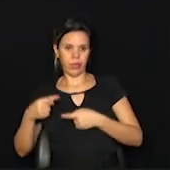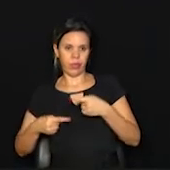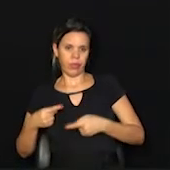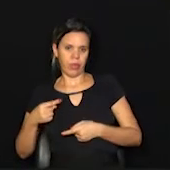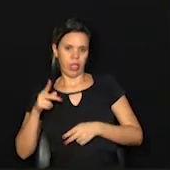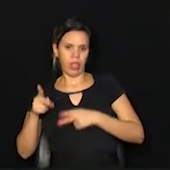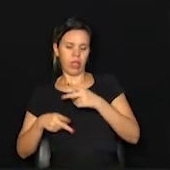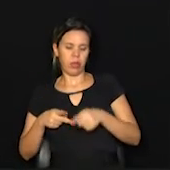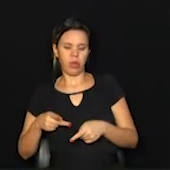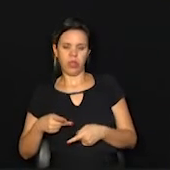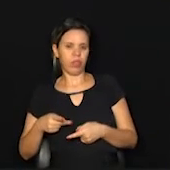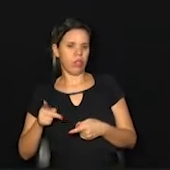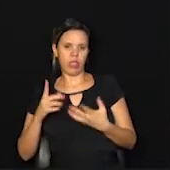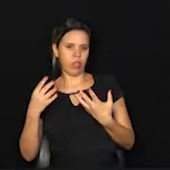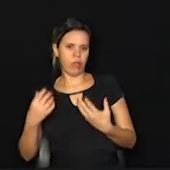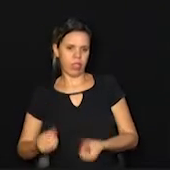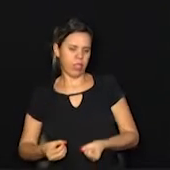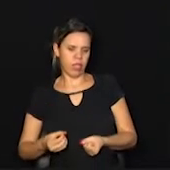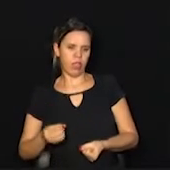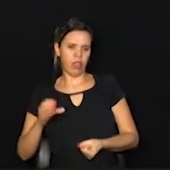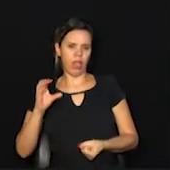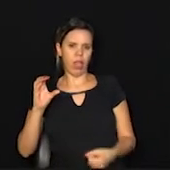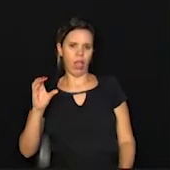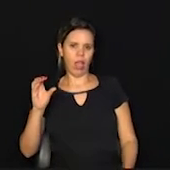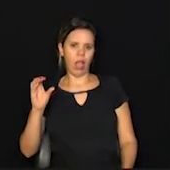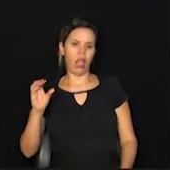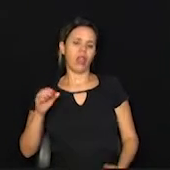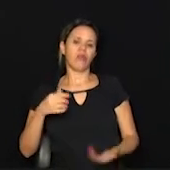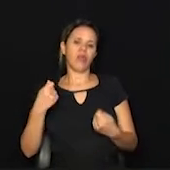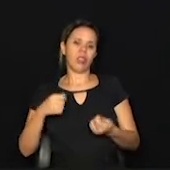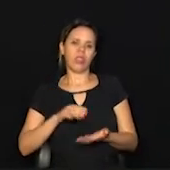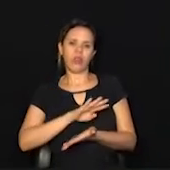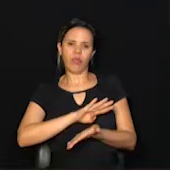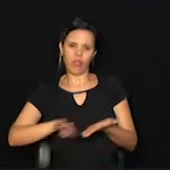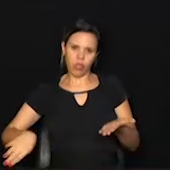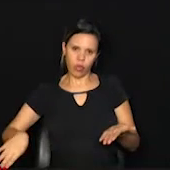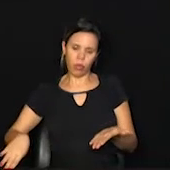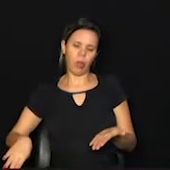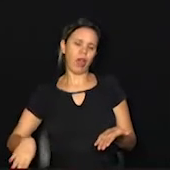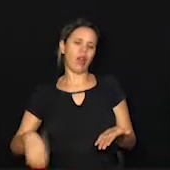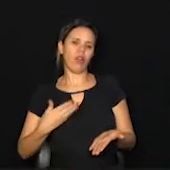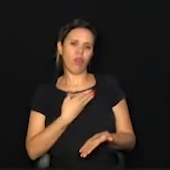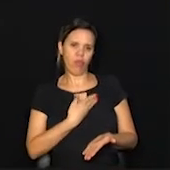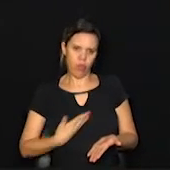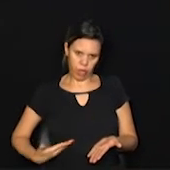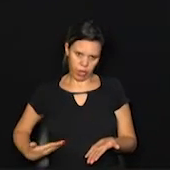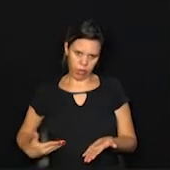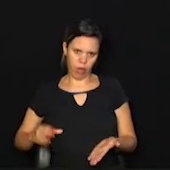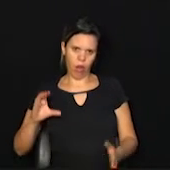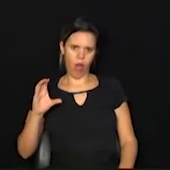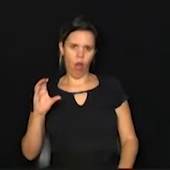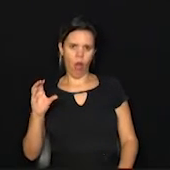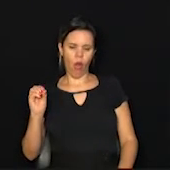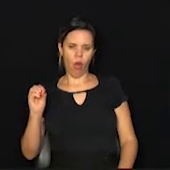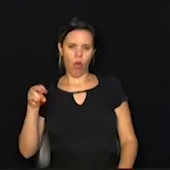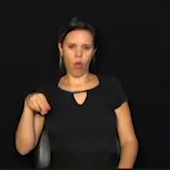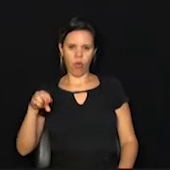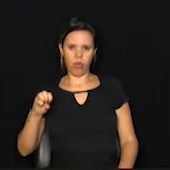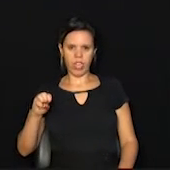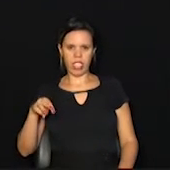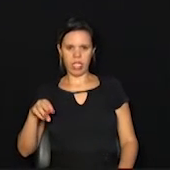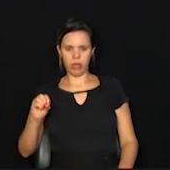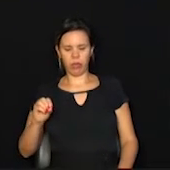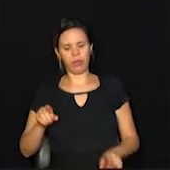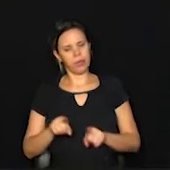anticomunista precisamos derrubar o governo João Goulart para derrubar o comunismo ainda hoje leio